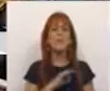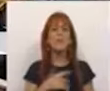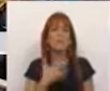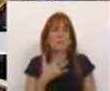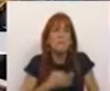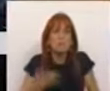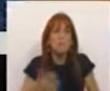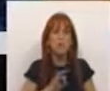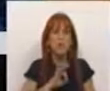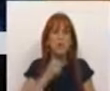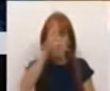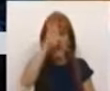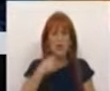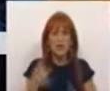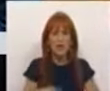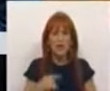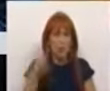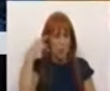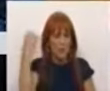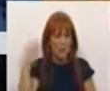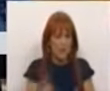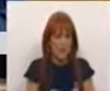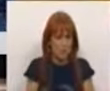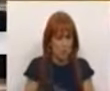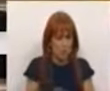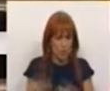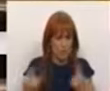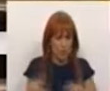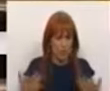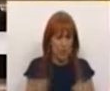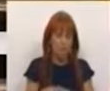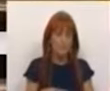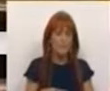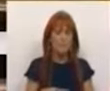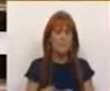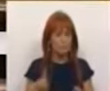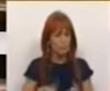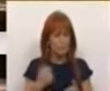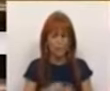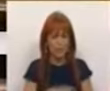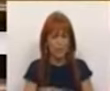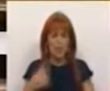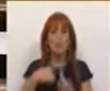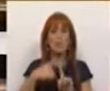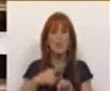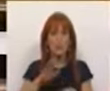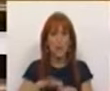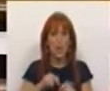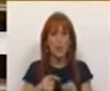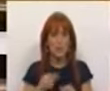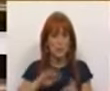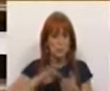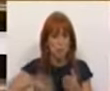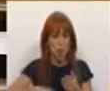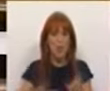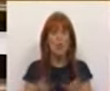Creio que o Sr. Primeiro-Ministro terá a compreensão da necessidade urgente de um desfecho positivo em relação a essas